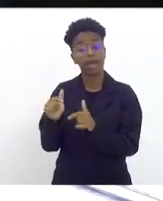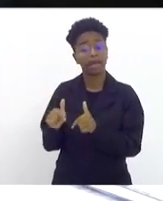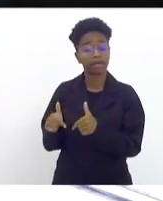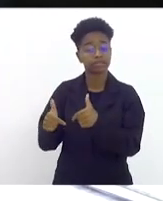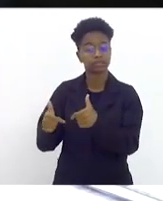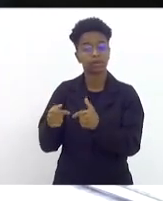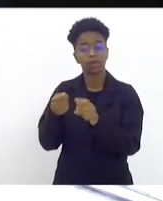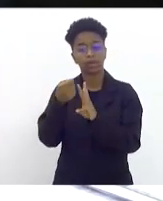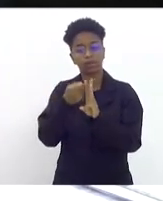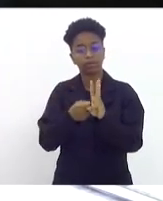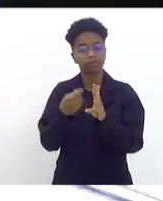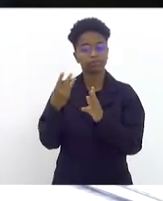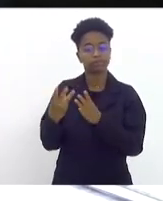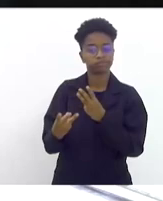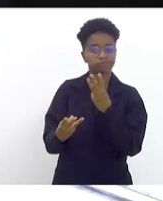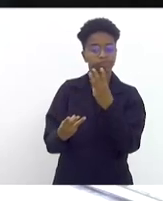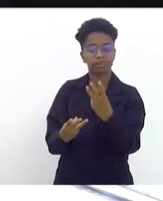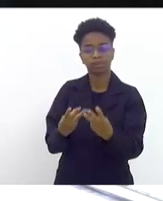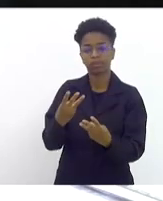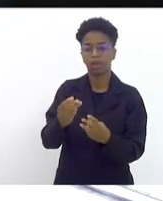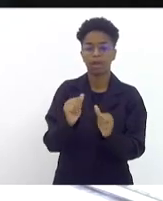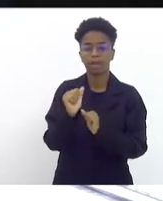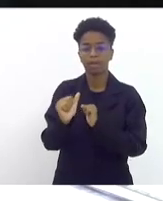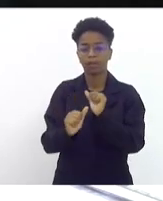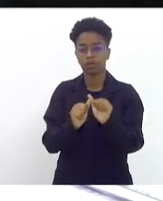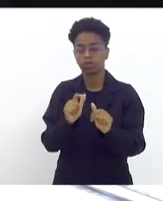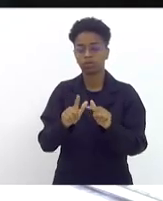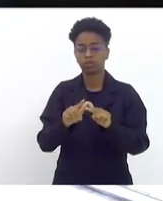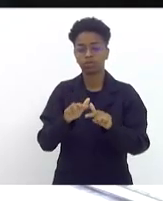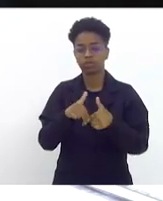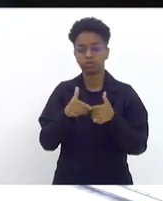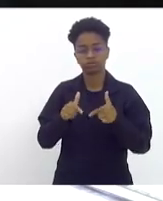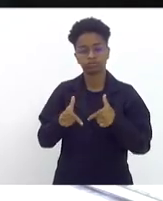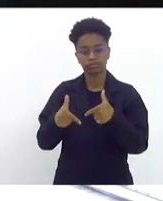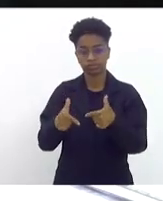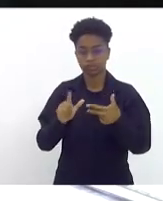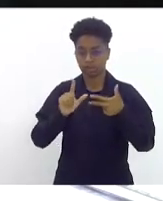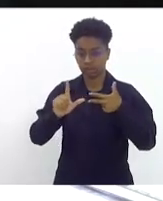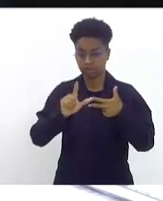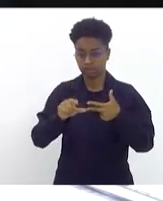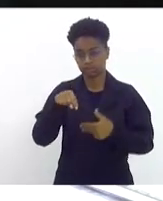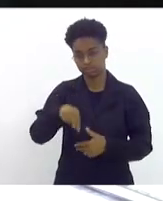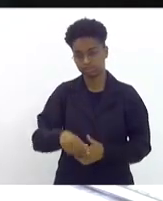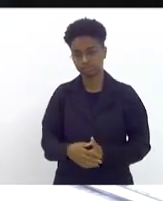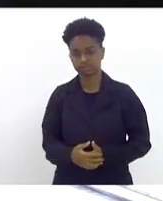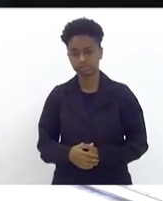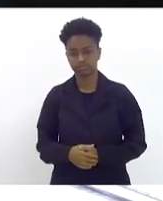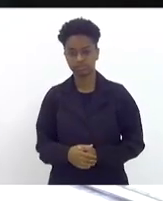três em três meses é alterado por iniciativa do Legislativo perfeito